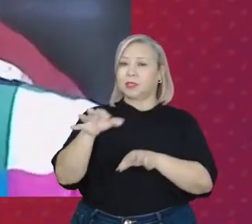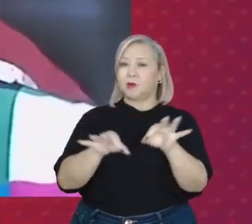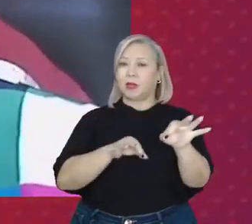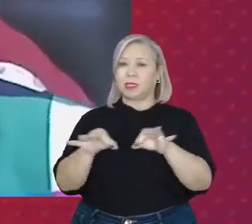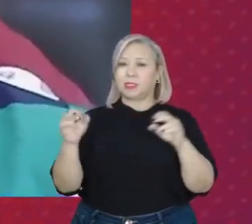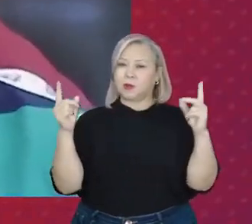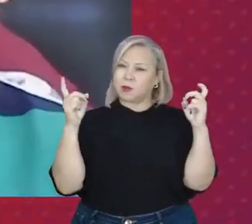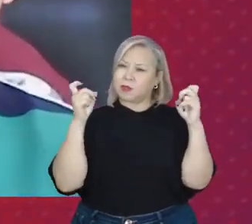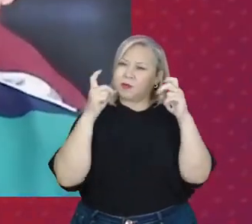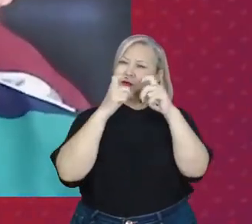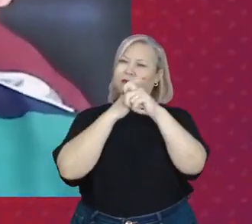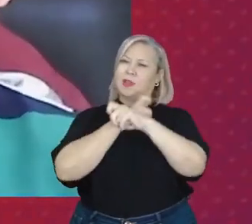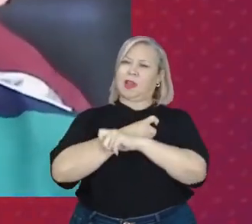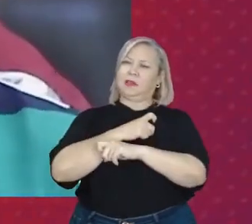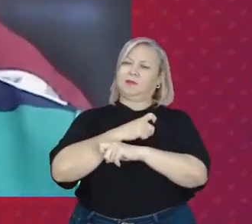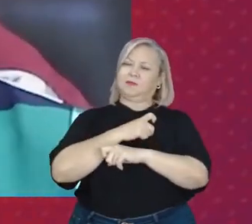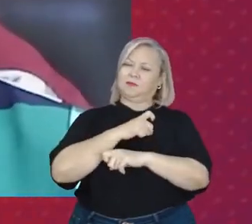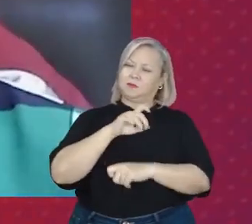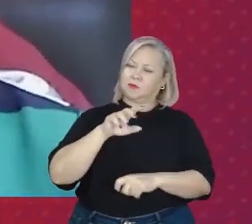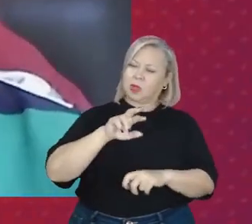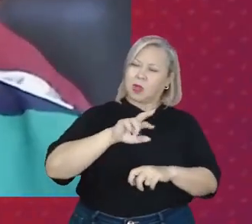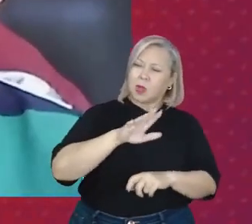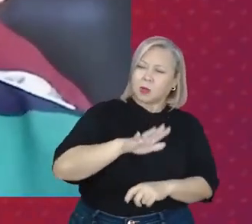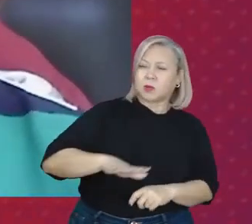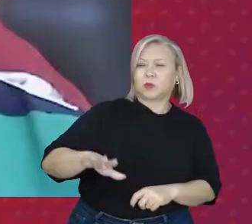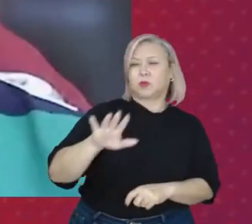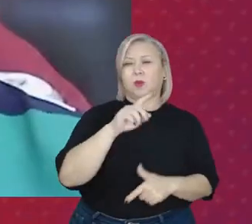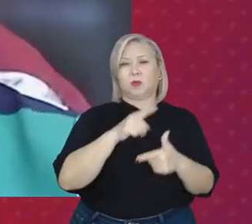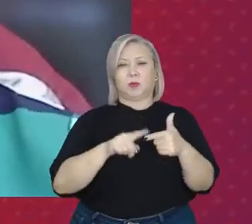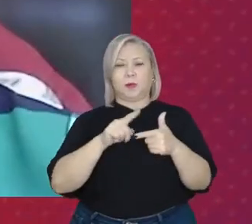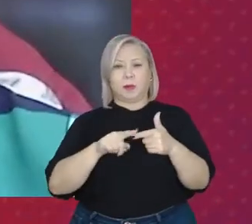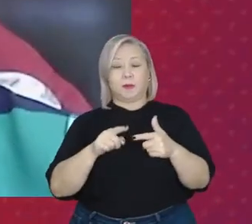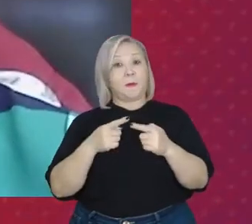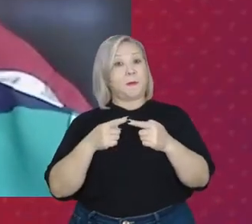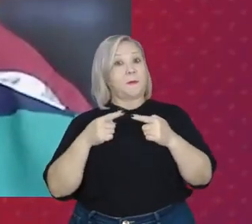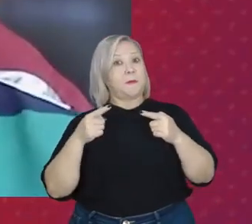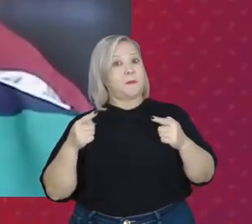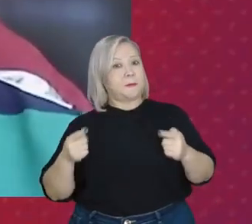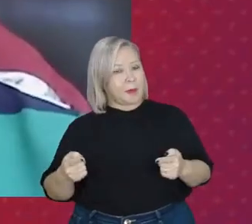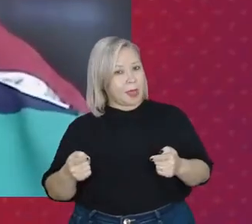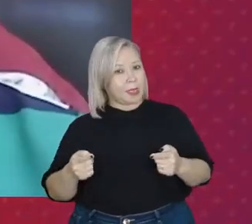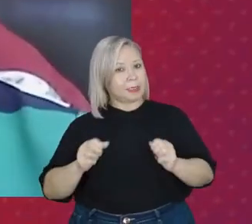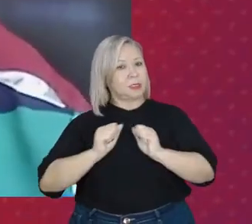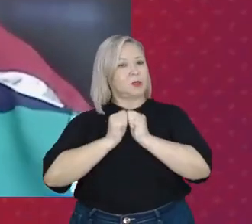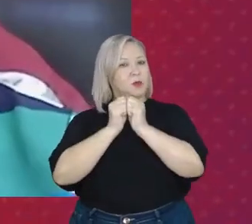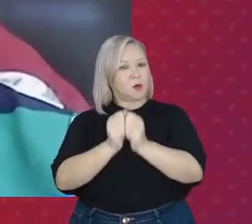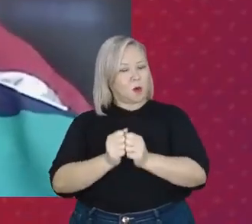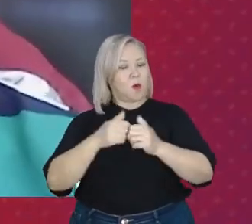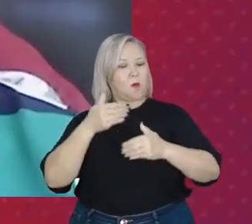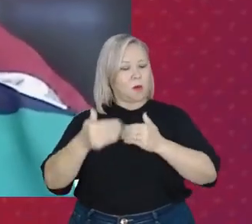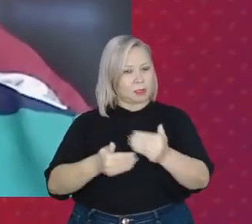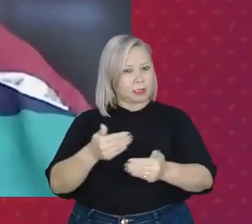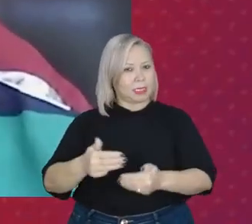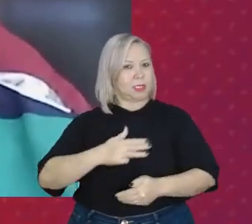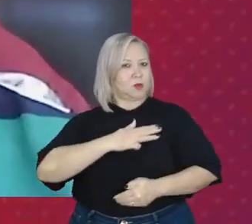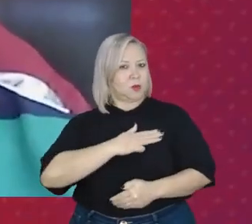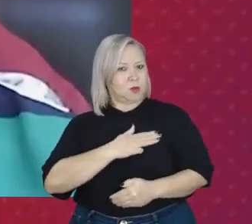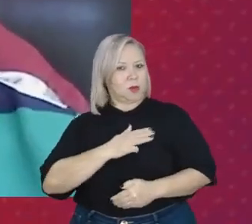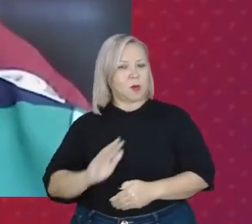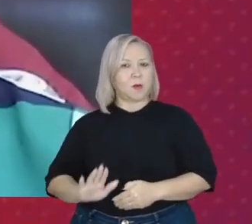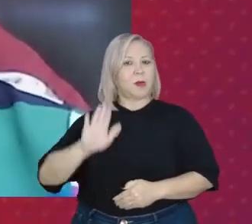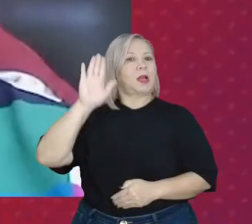dificuldades imensas de todos os problemas, mas que, graças ao processo do Lula estar como candidato a